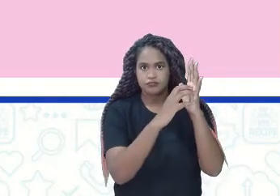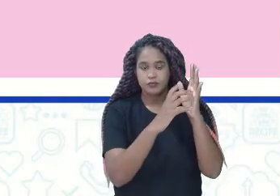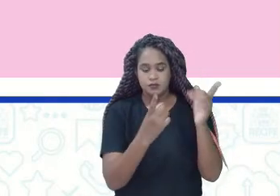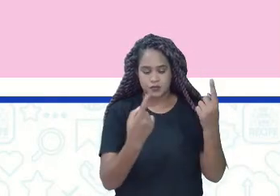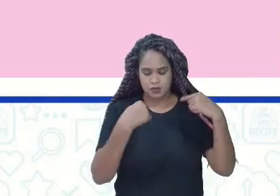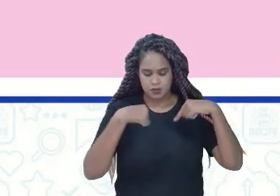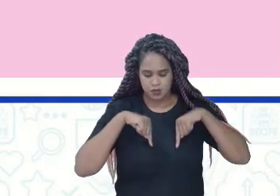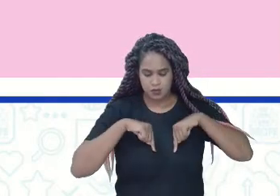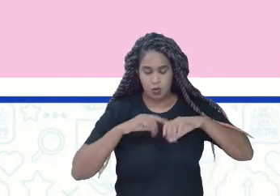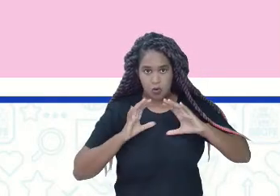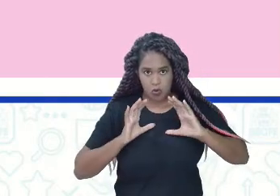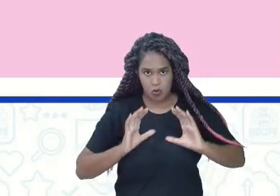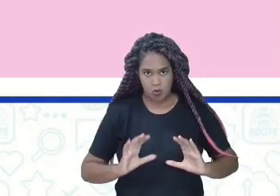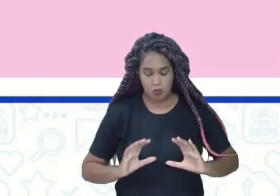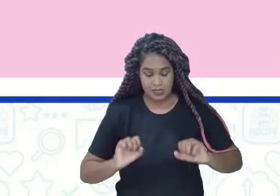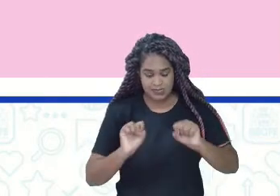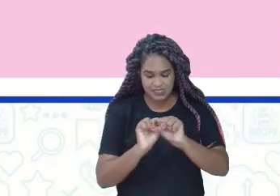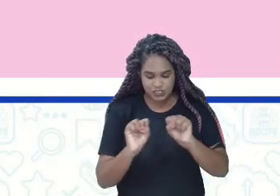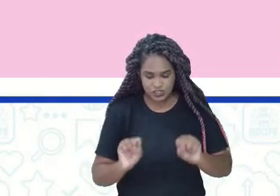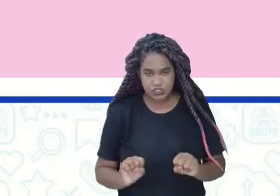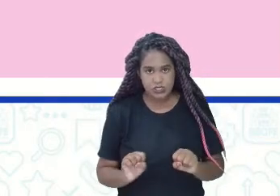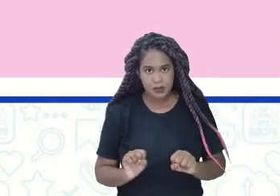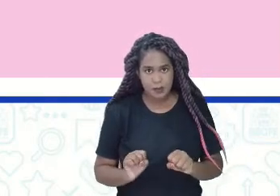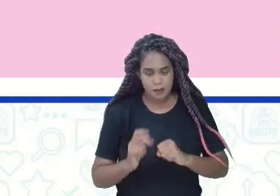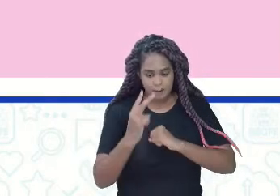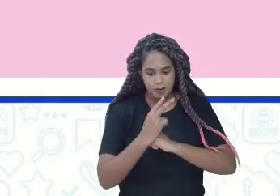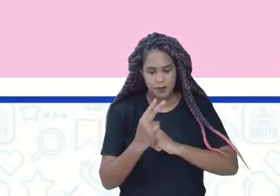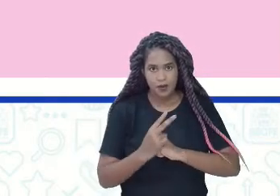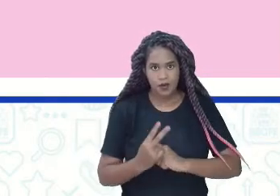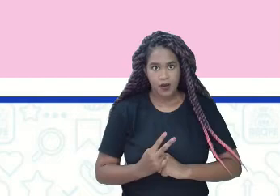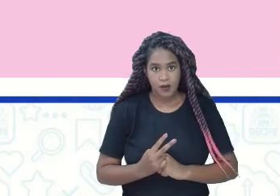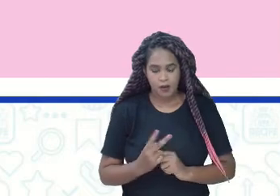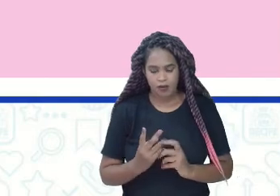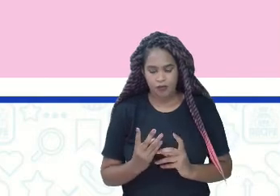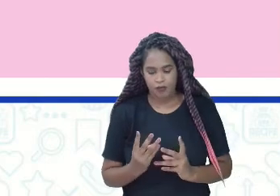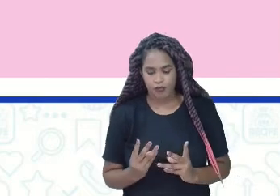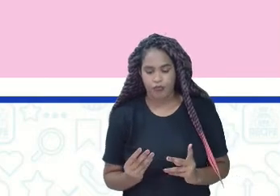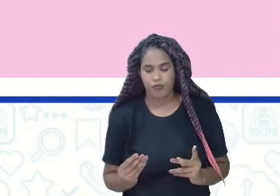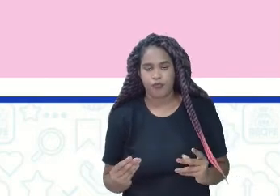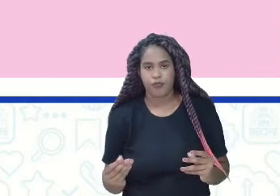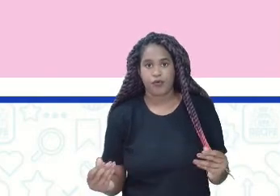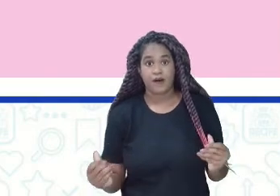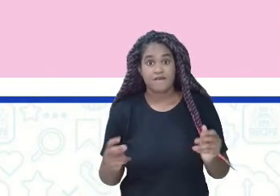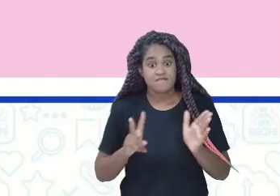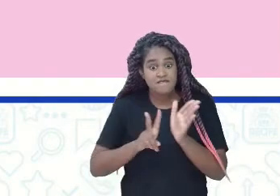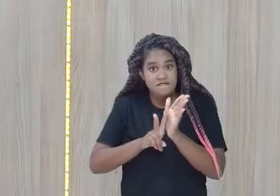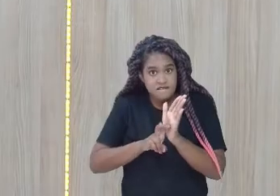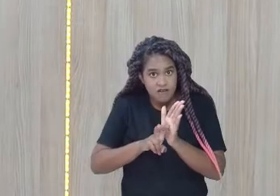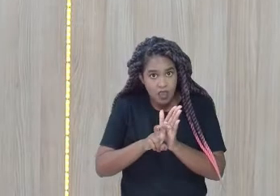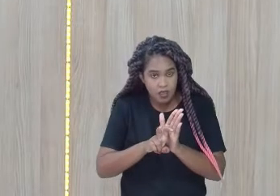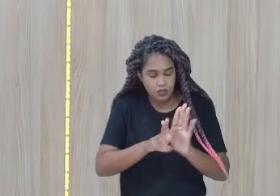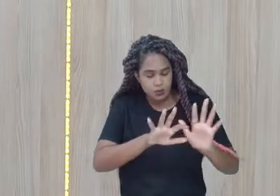grande comprometimento do sistema imunológico do indivíduo. Então, o vírus, quando ele é